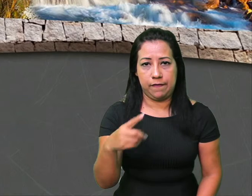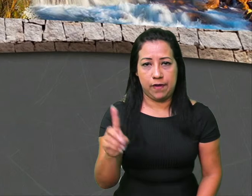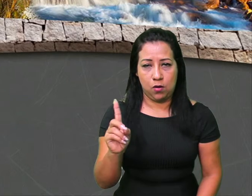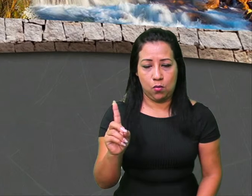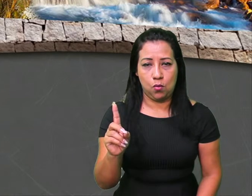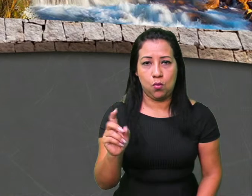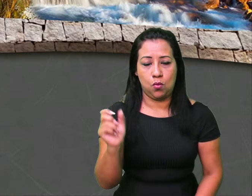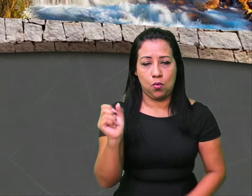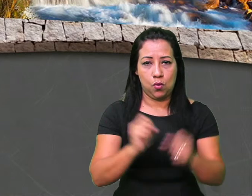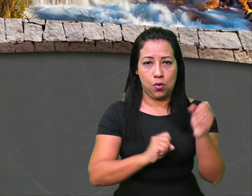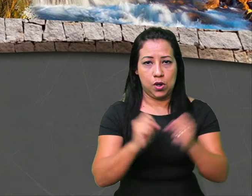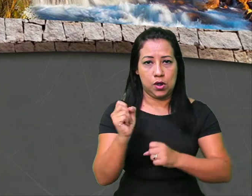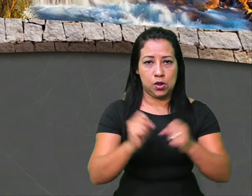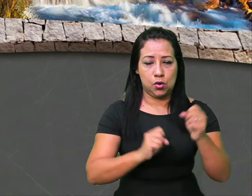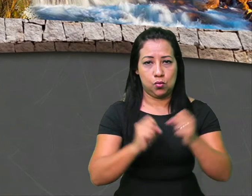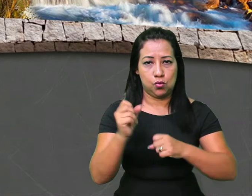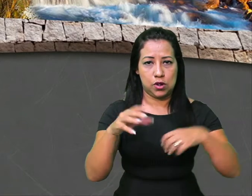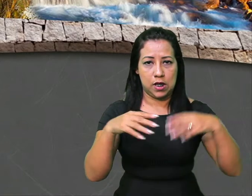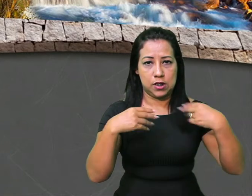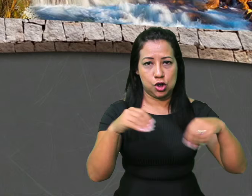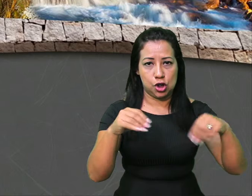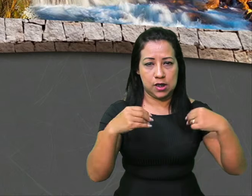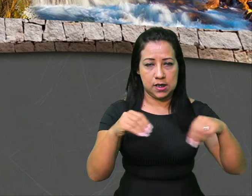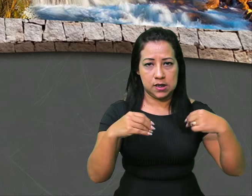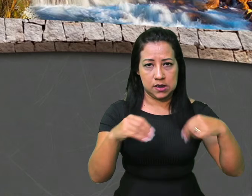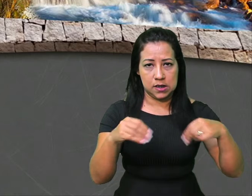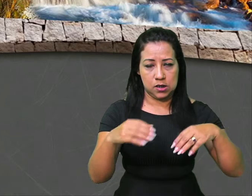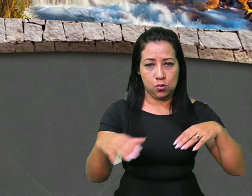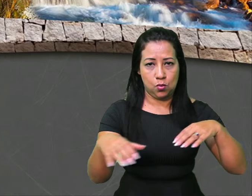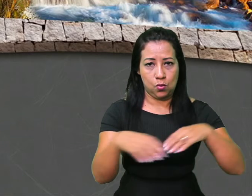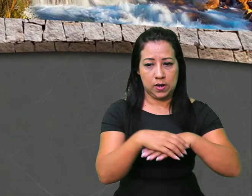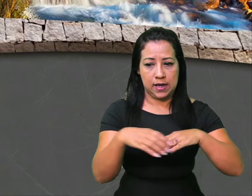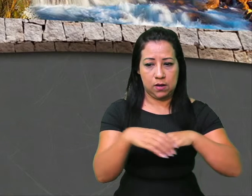calçados, indústria